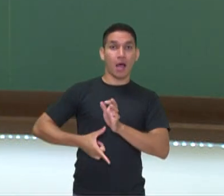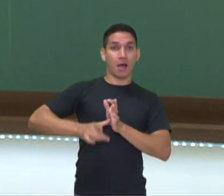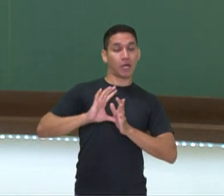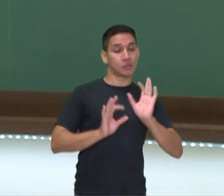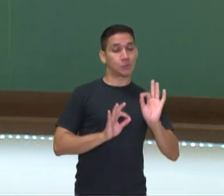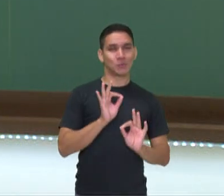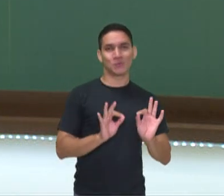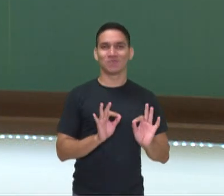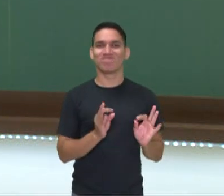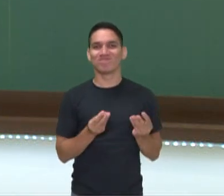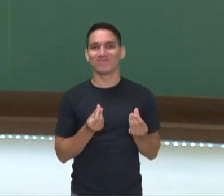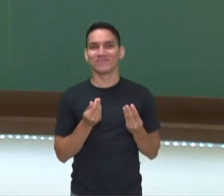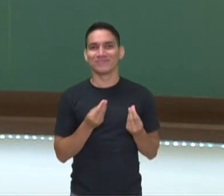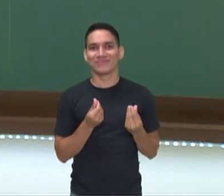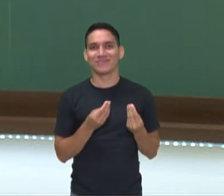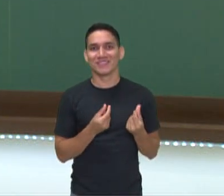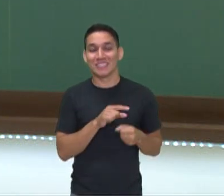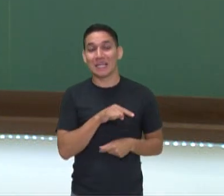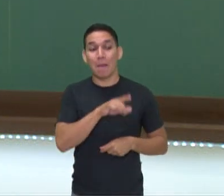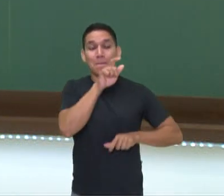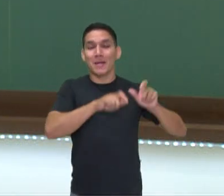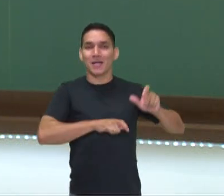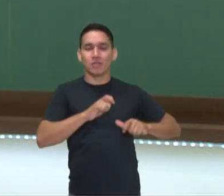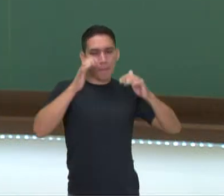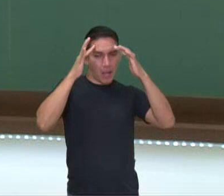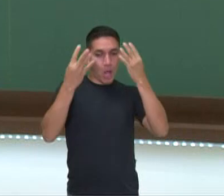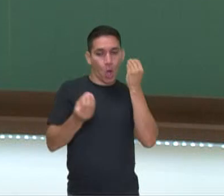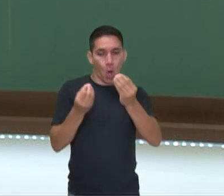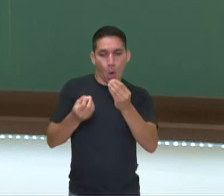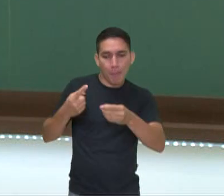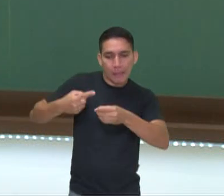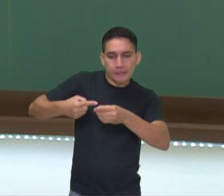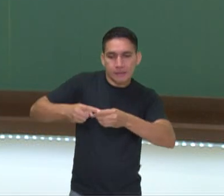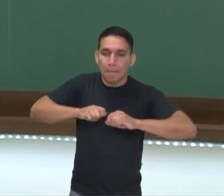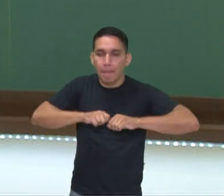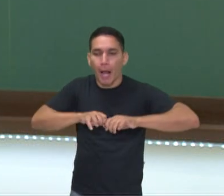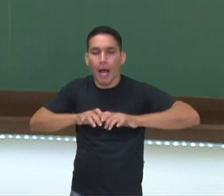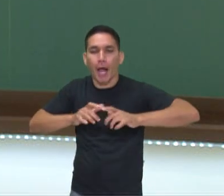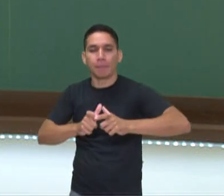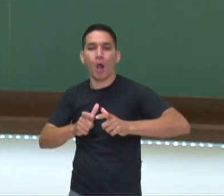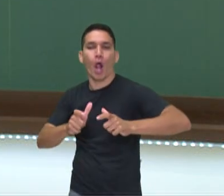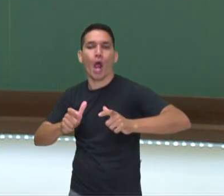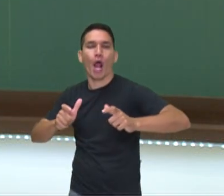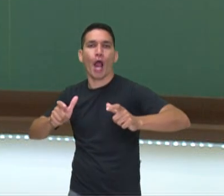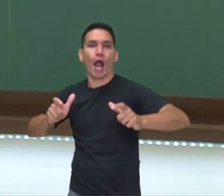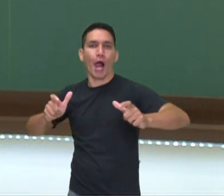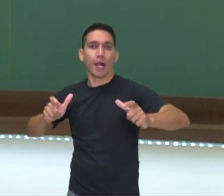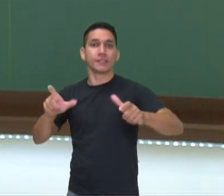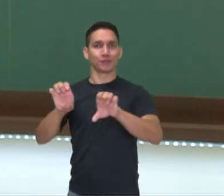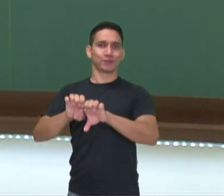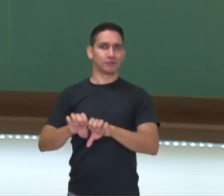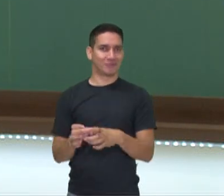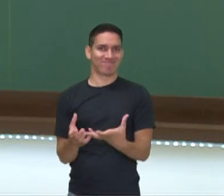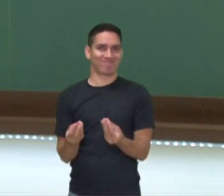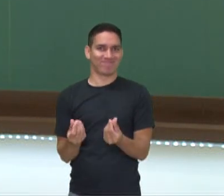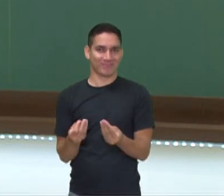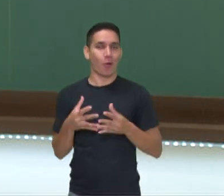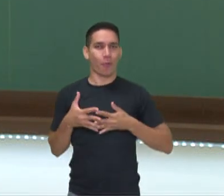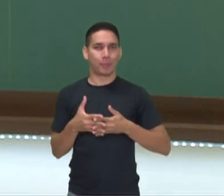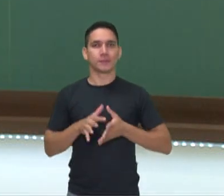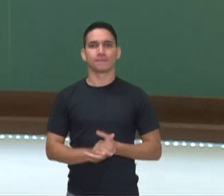planejamento, não existem pessoas pensando na forma com qual essa cidade vai se organizar e vai se estruturar. Olha aqui,